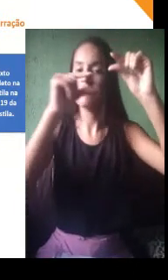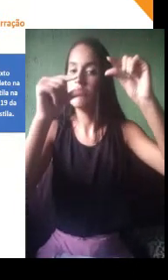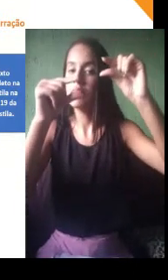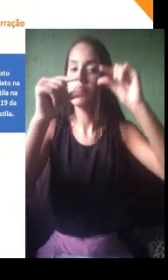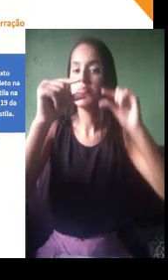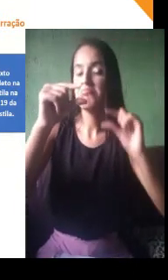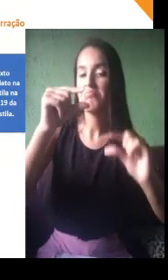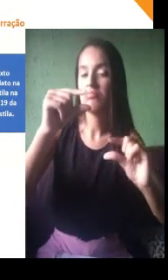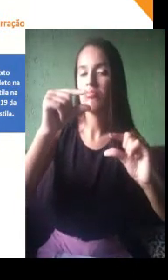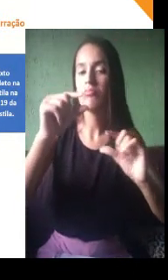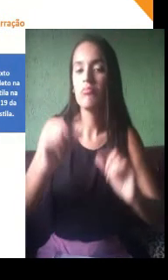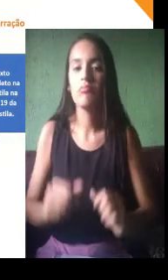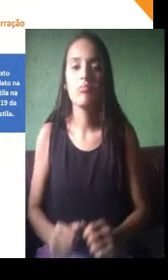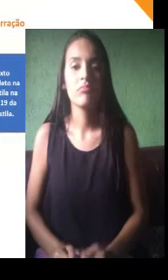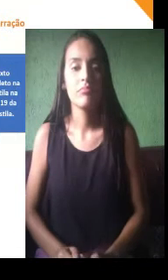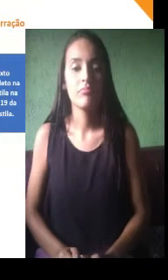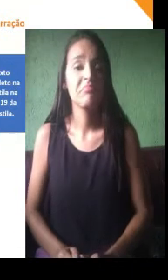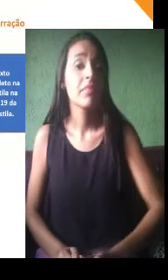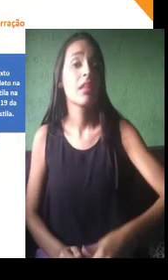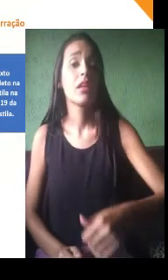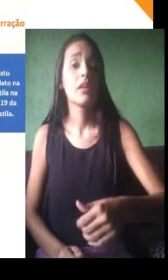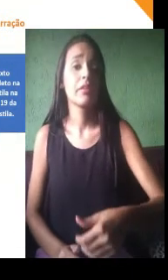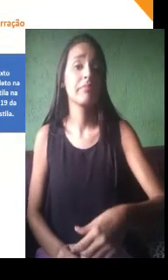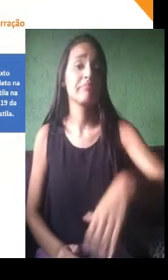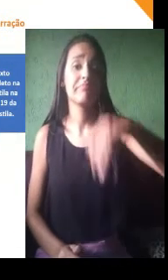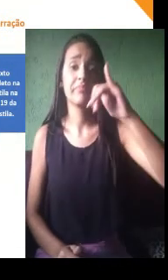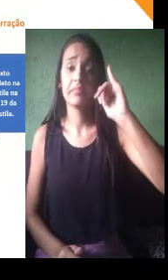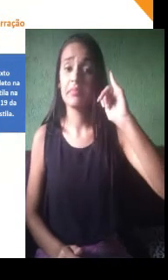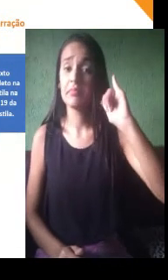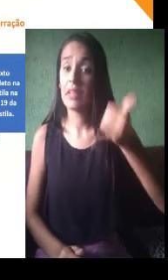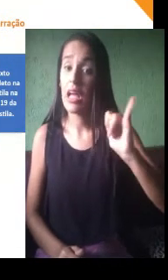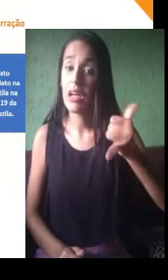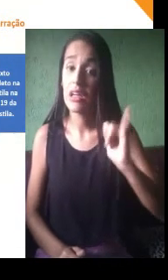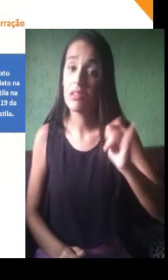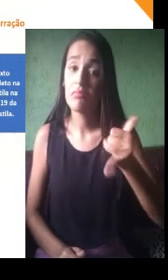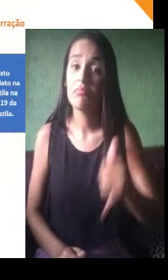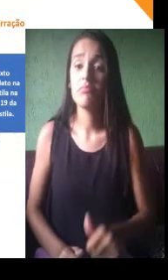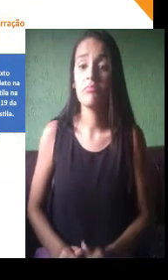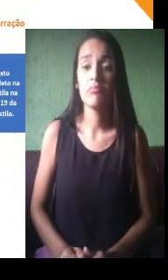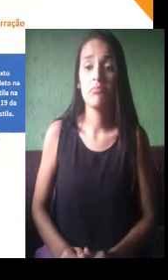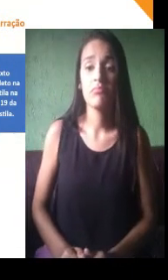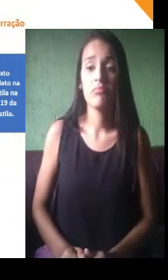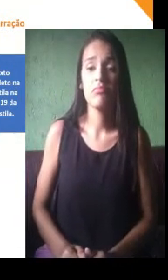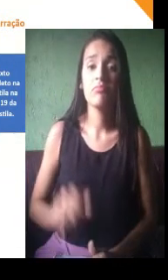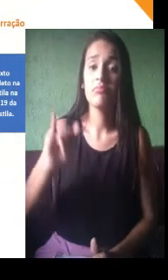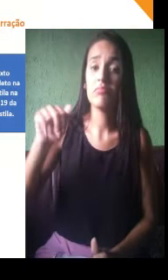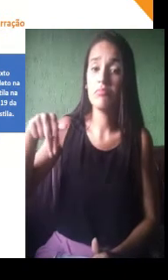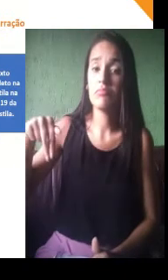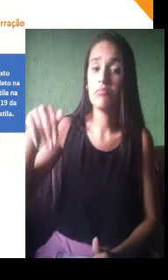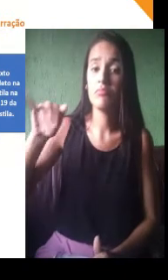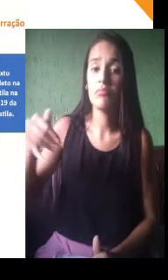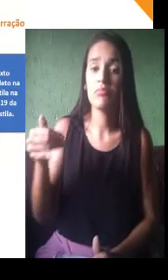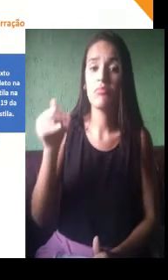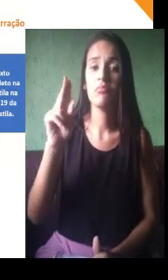ele se valeu da onde? Da narração. Ou seja, essas outras passagens que vão compondo aqui, são passagens de